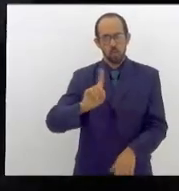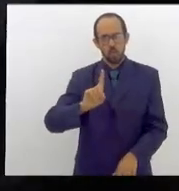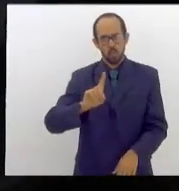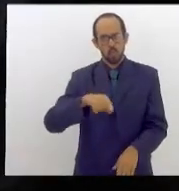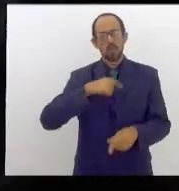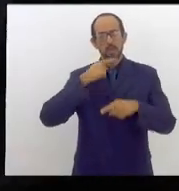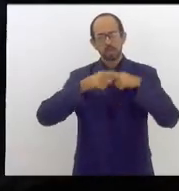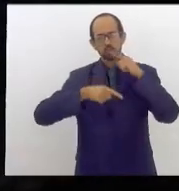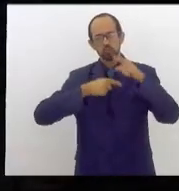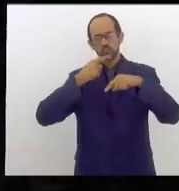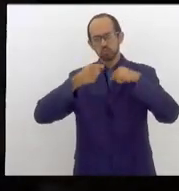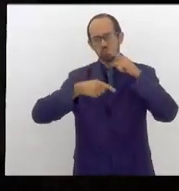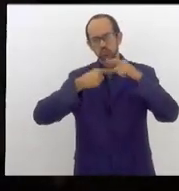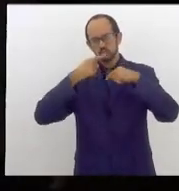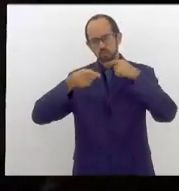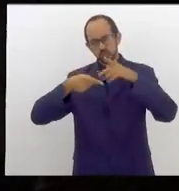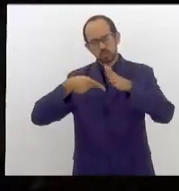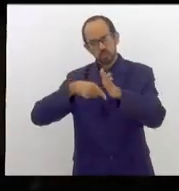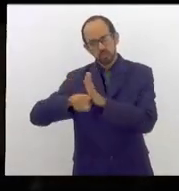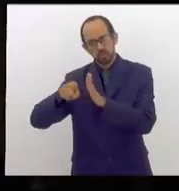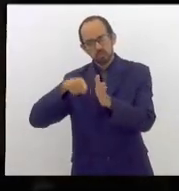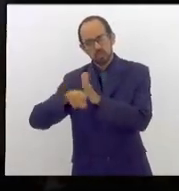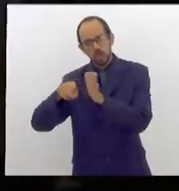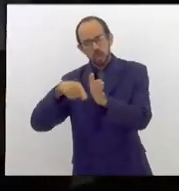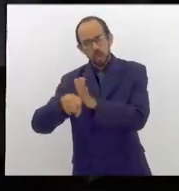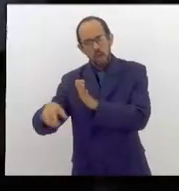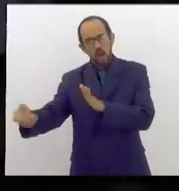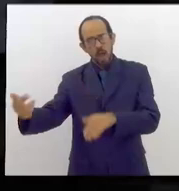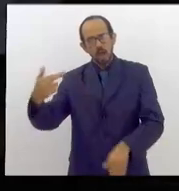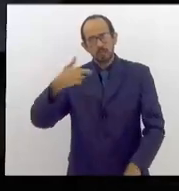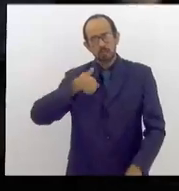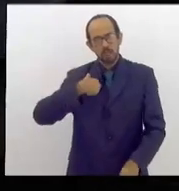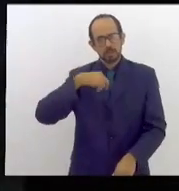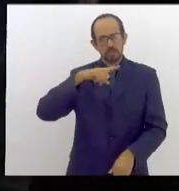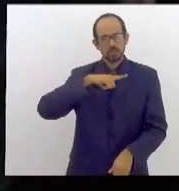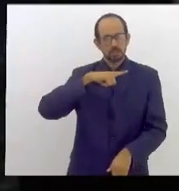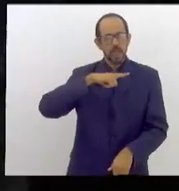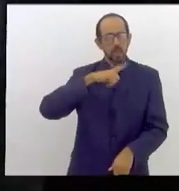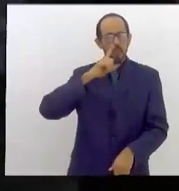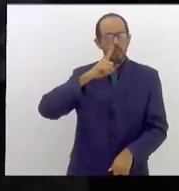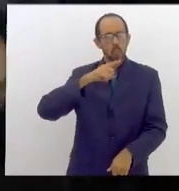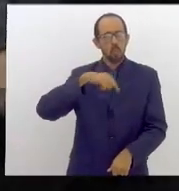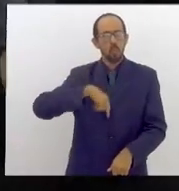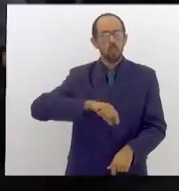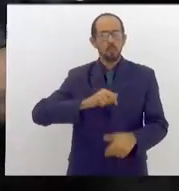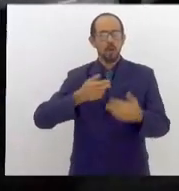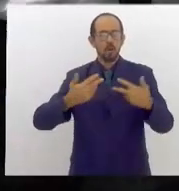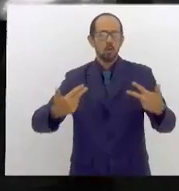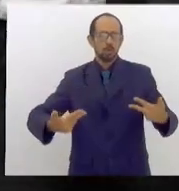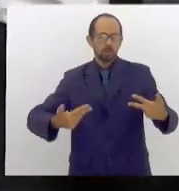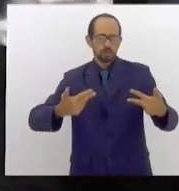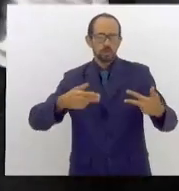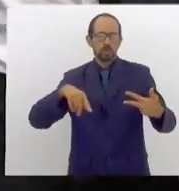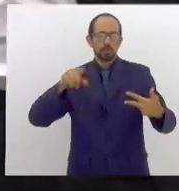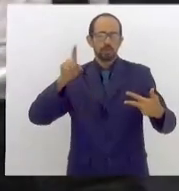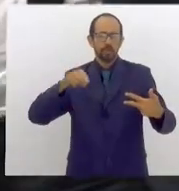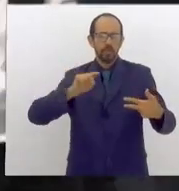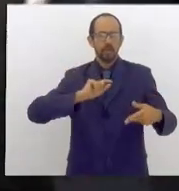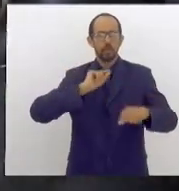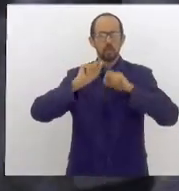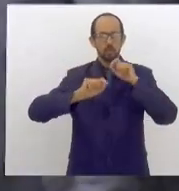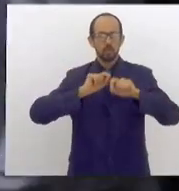sanadas ali na oportunidade ficou um ponto que foi um ponto trazido a colação